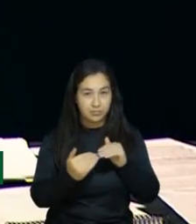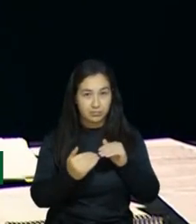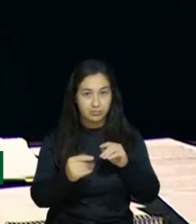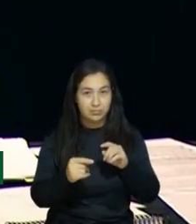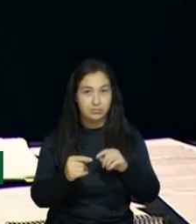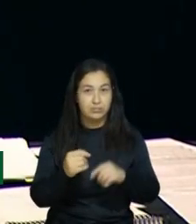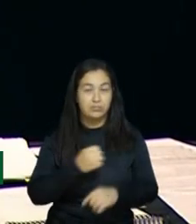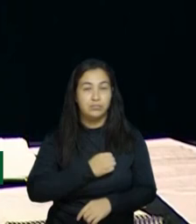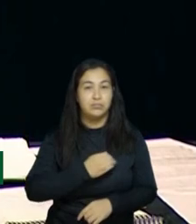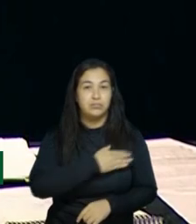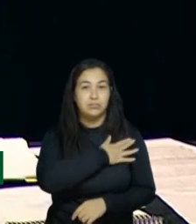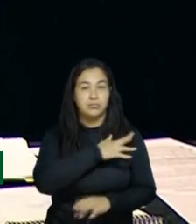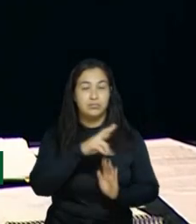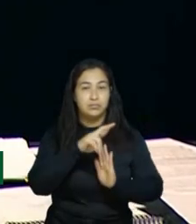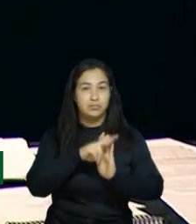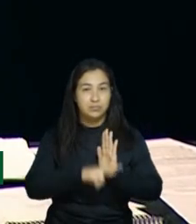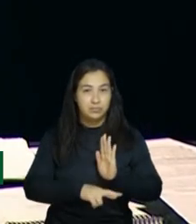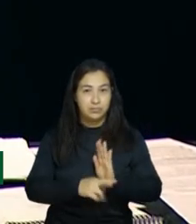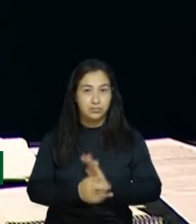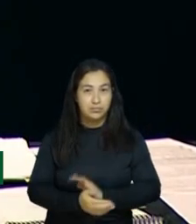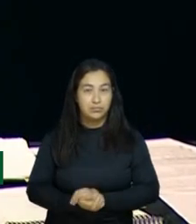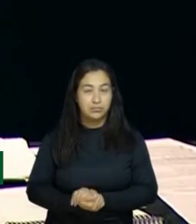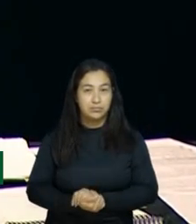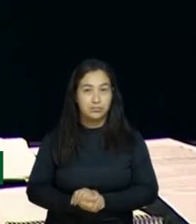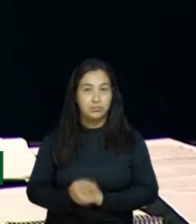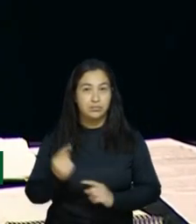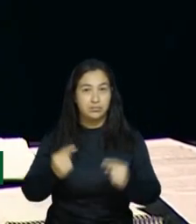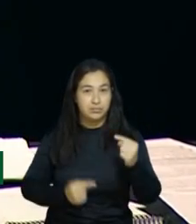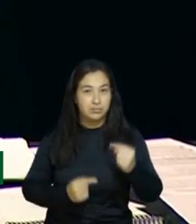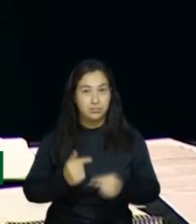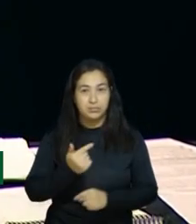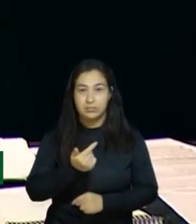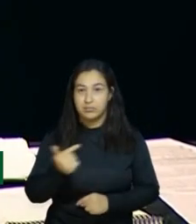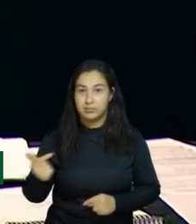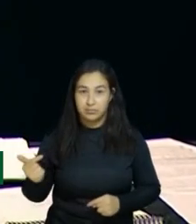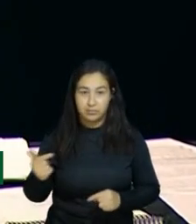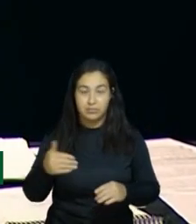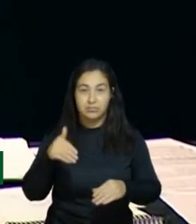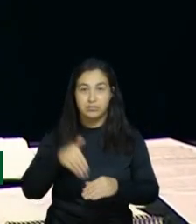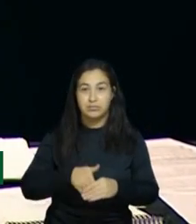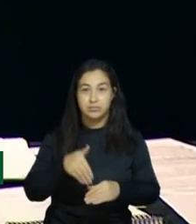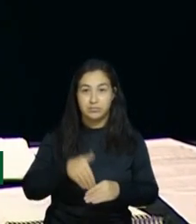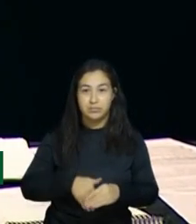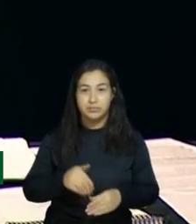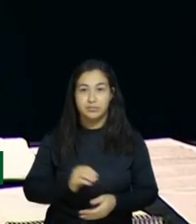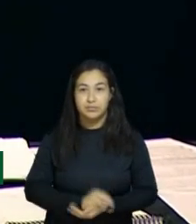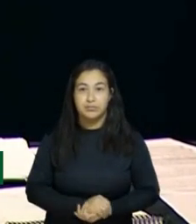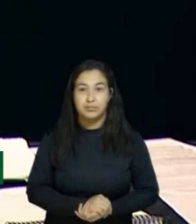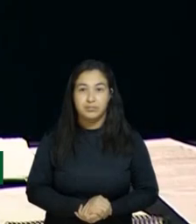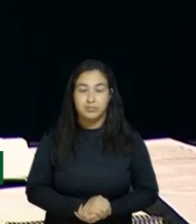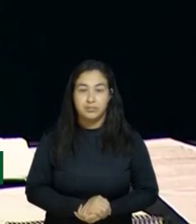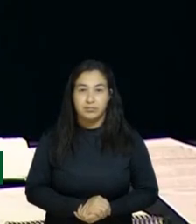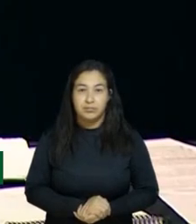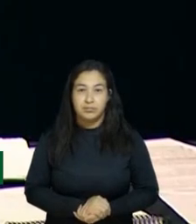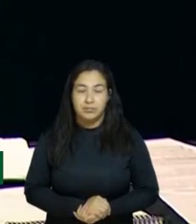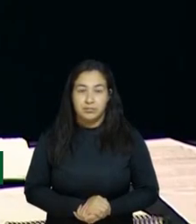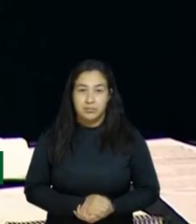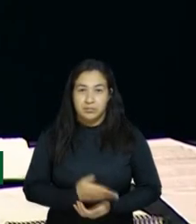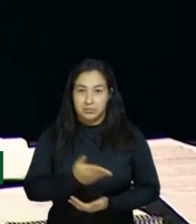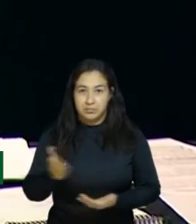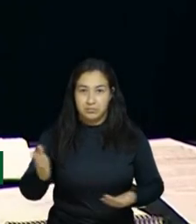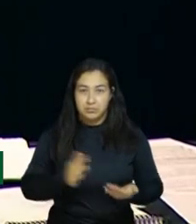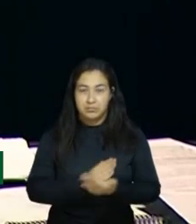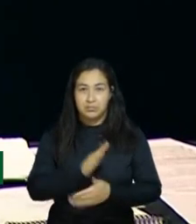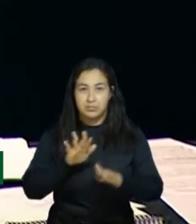Napoleão Bernardes, em discussão. Não havendo quem queira discutir, em votação. Deputados que